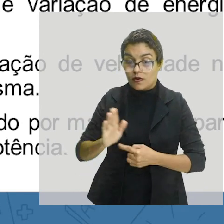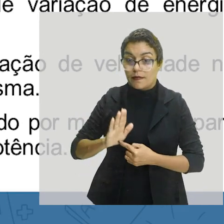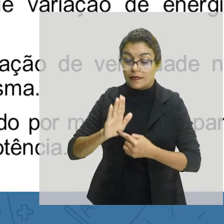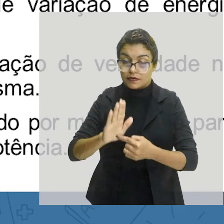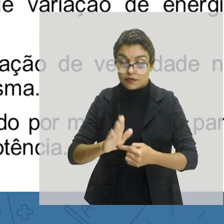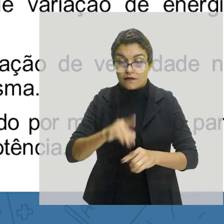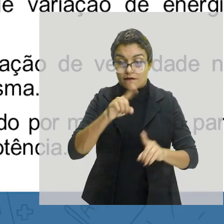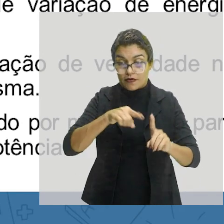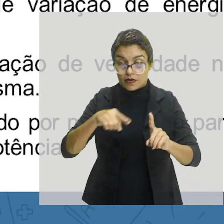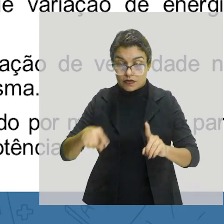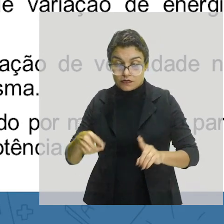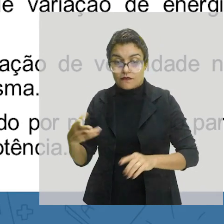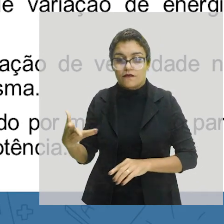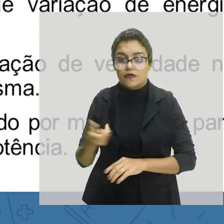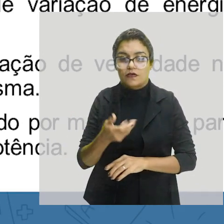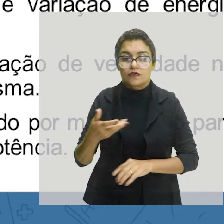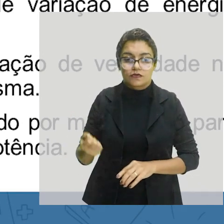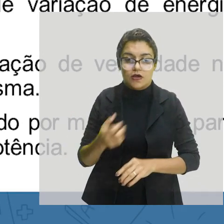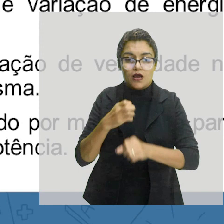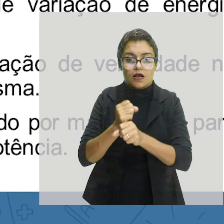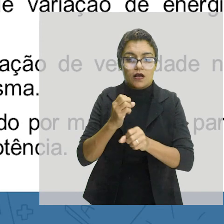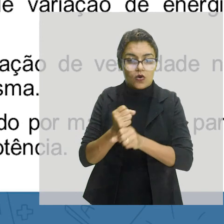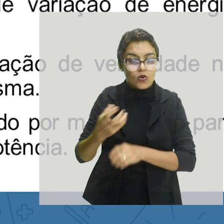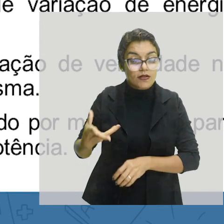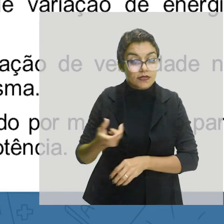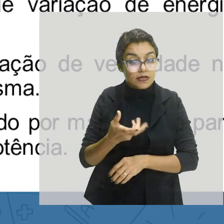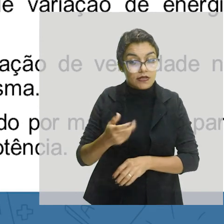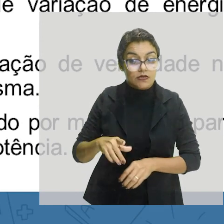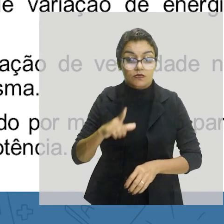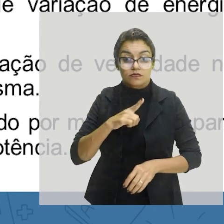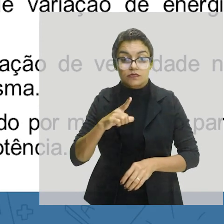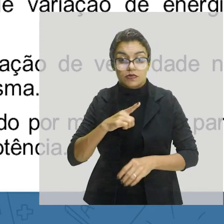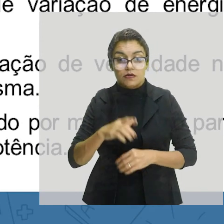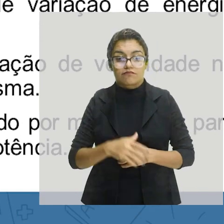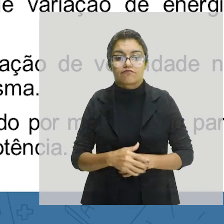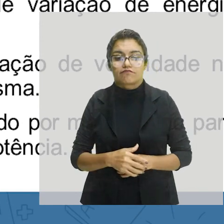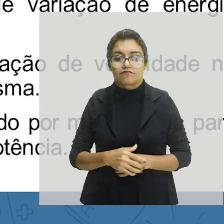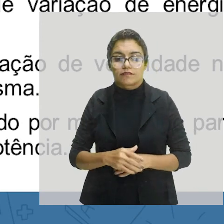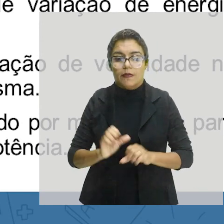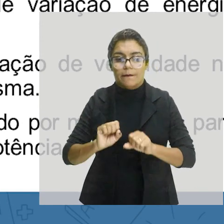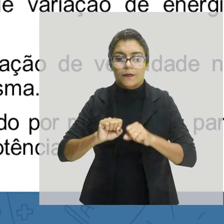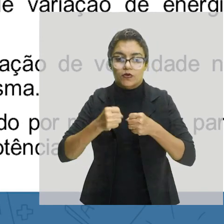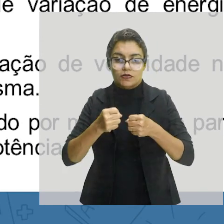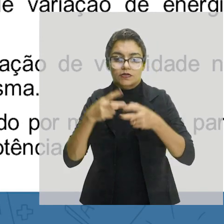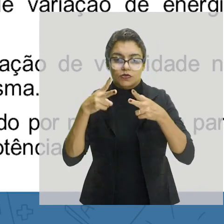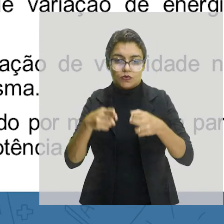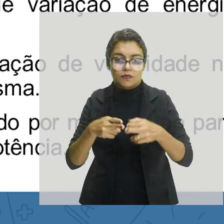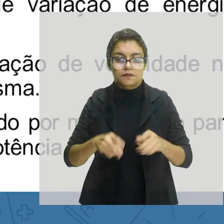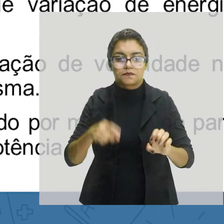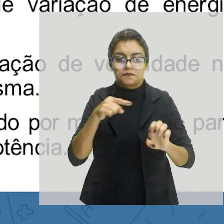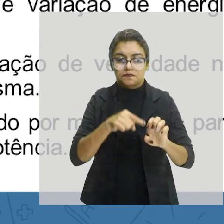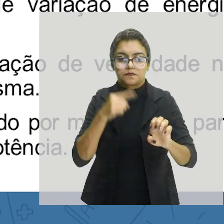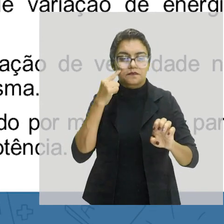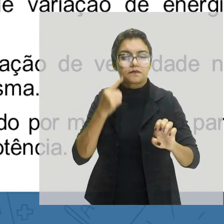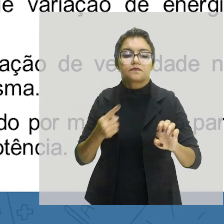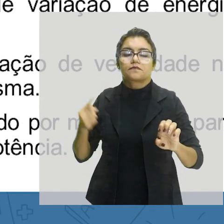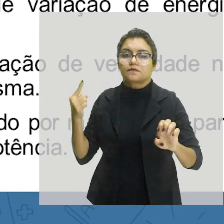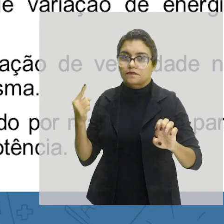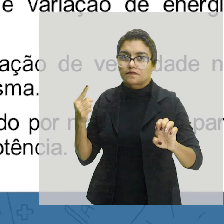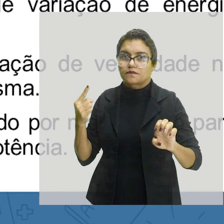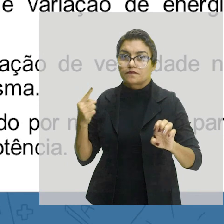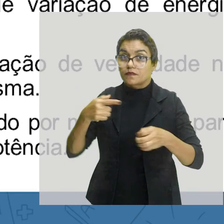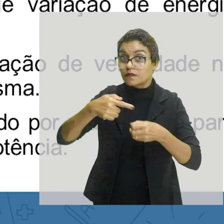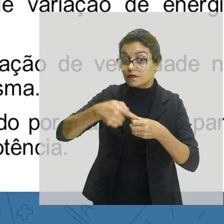a mesma variação de velocidade no cálculo da aceleração, a potência desenvolvida é a mesma. Letra E. Com a